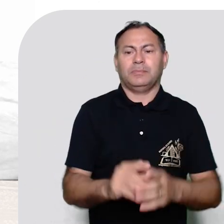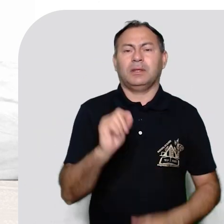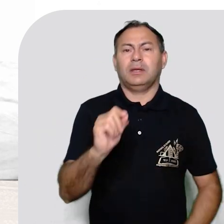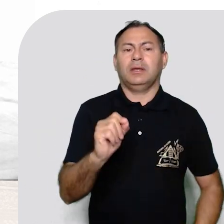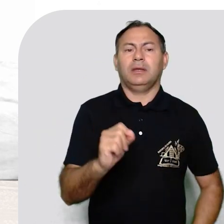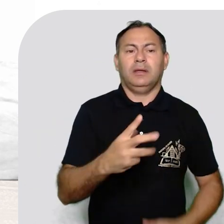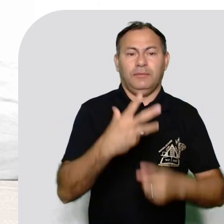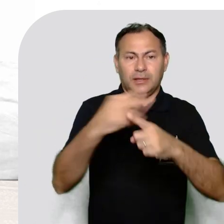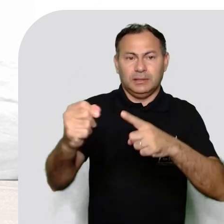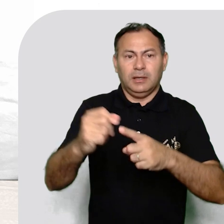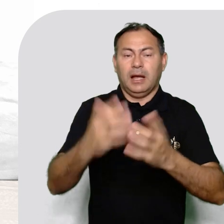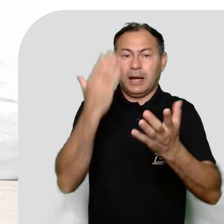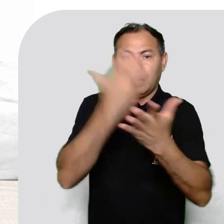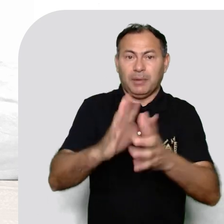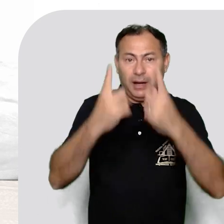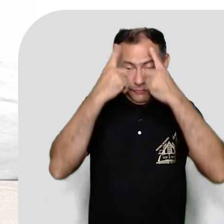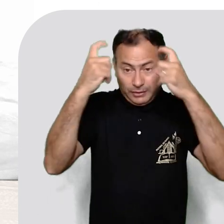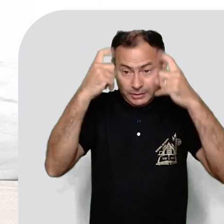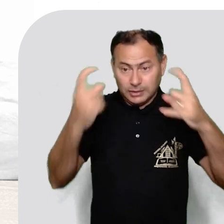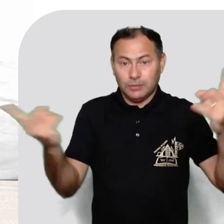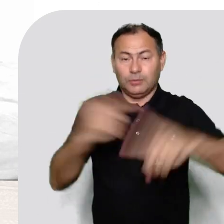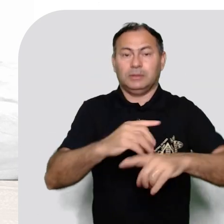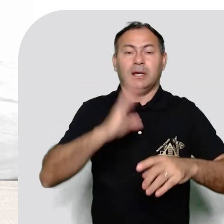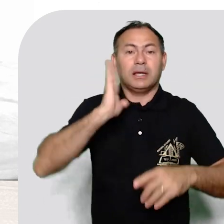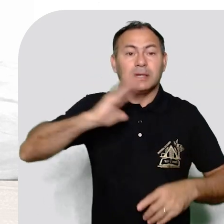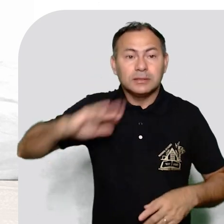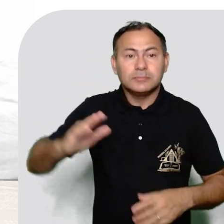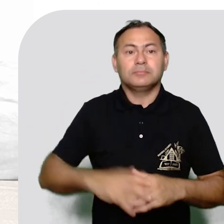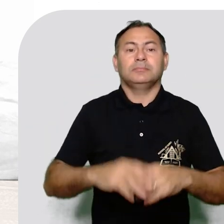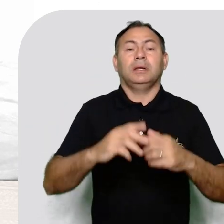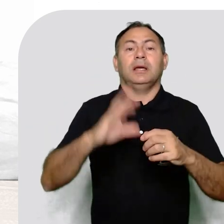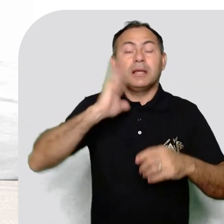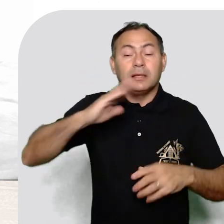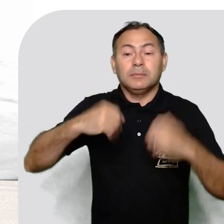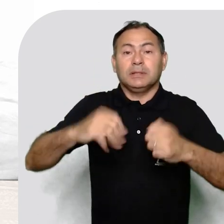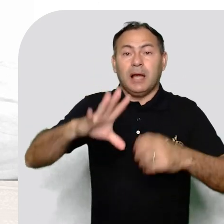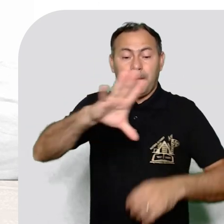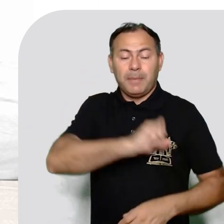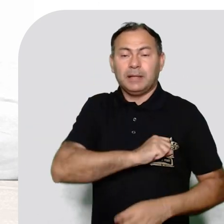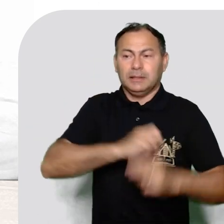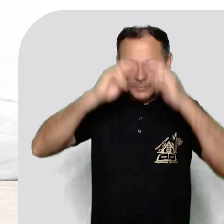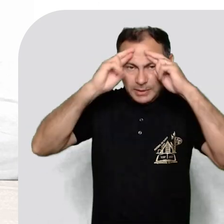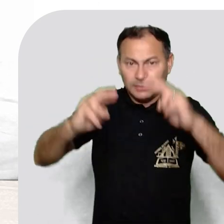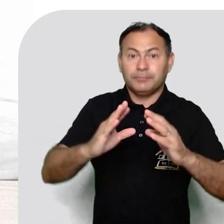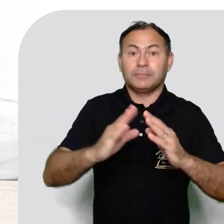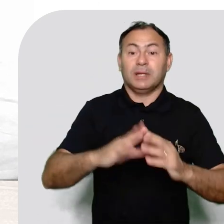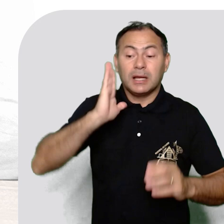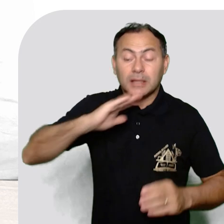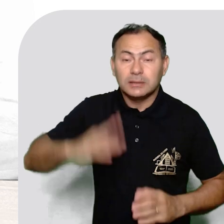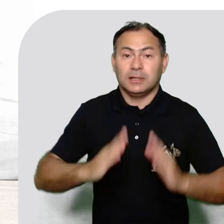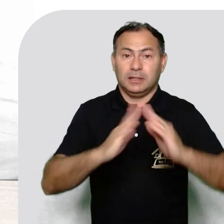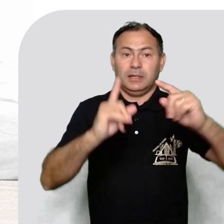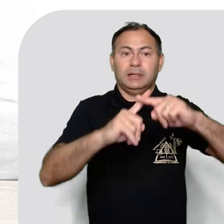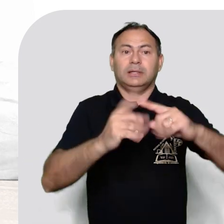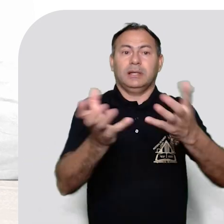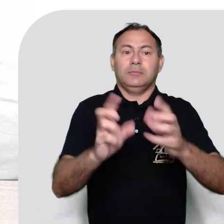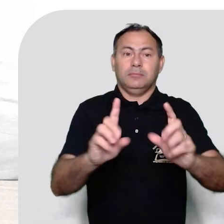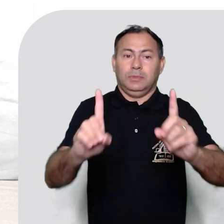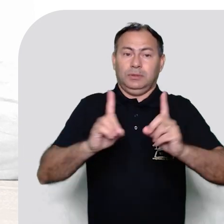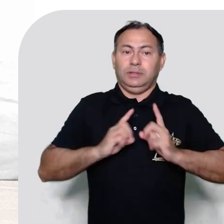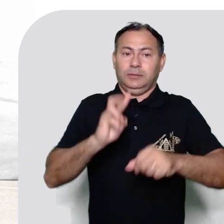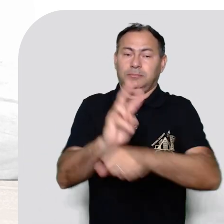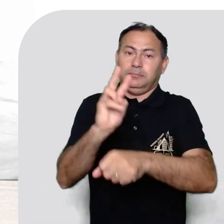de superar a violência contra a criança. A criança precisa ser amada, respeitada. A criança é a igreja que queremos